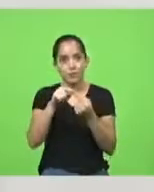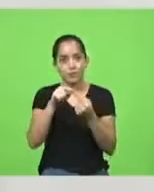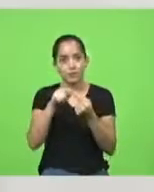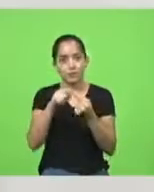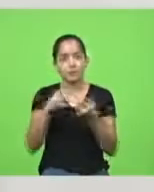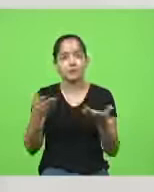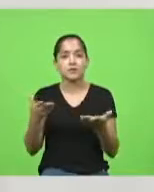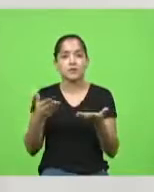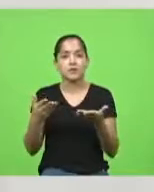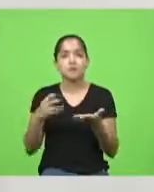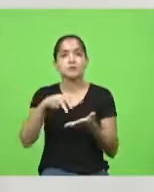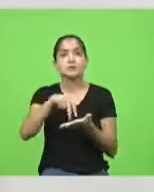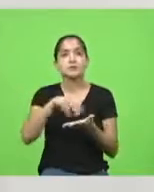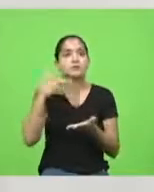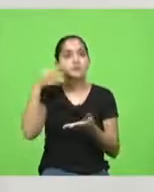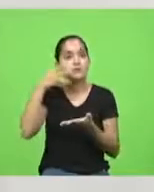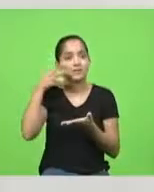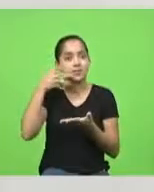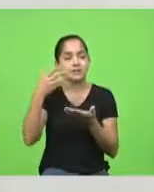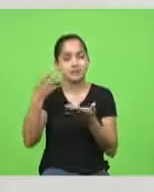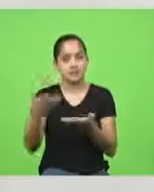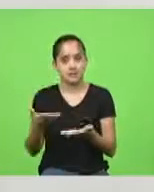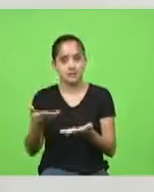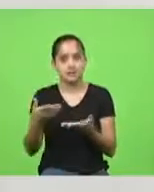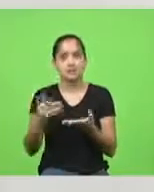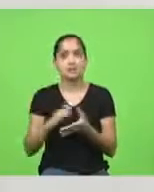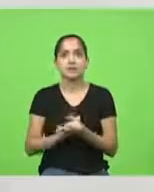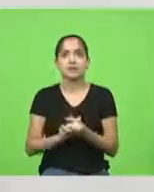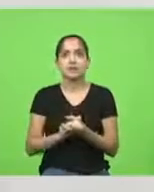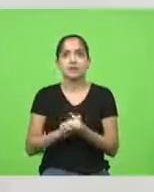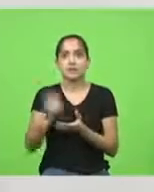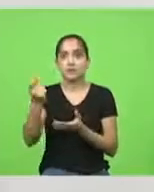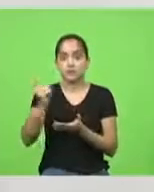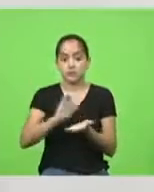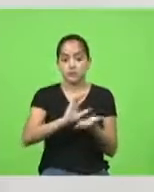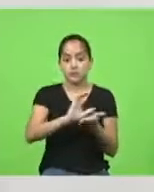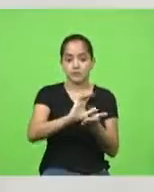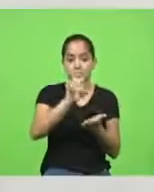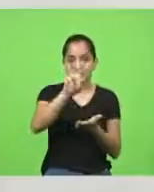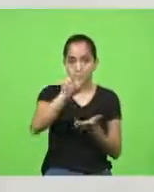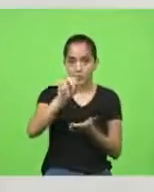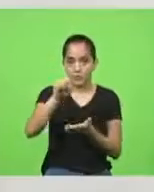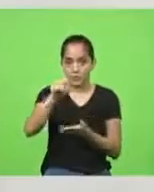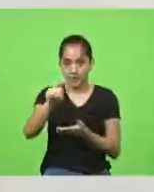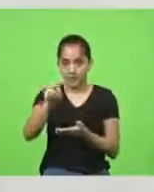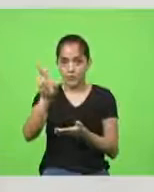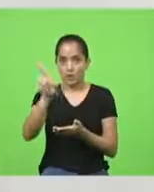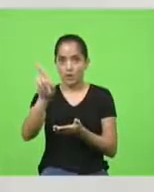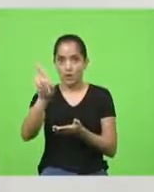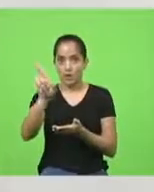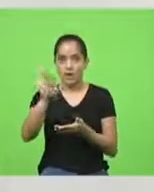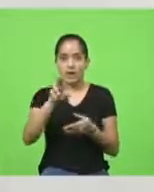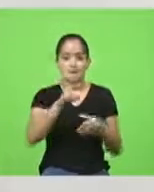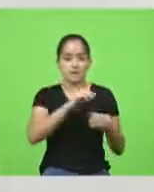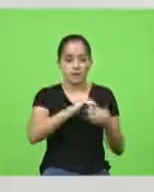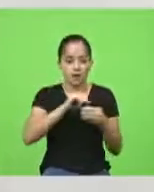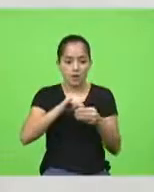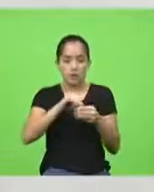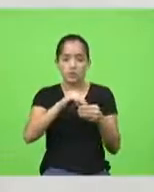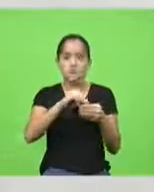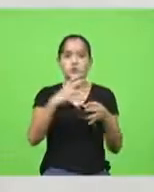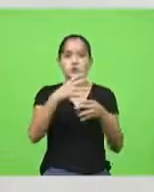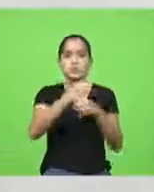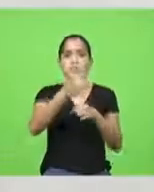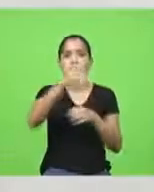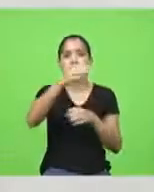aqui, nós estamos fazendo o depósito dos R$50 mil aos 100 municípios, estamos